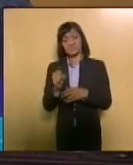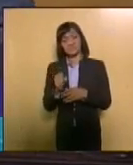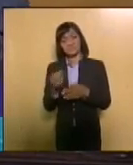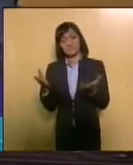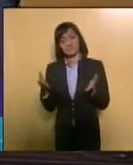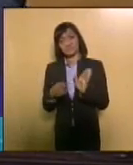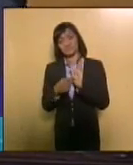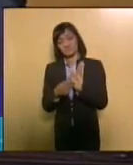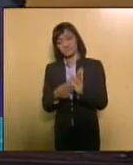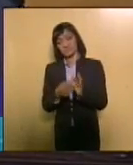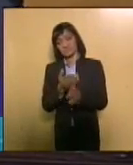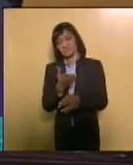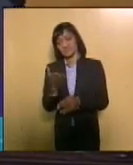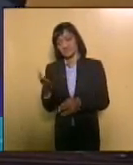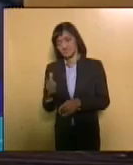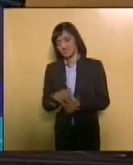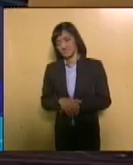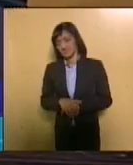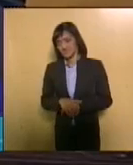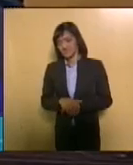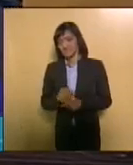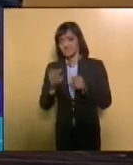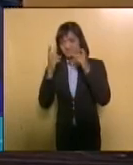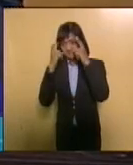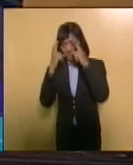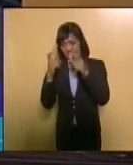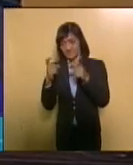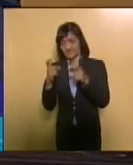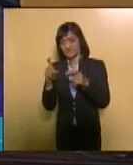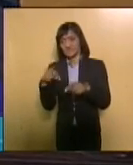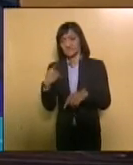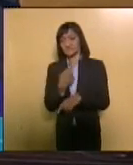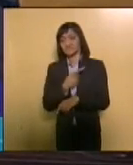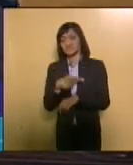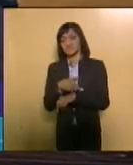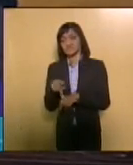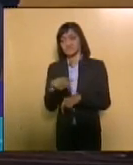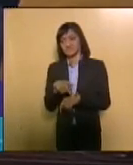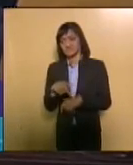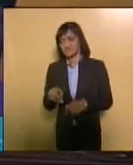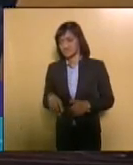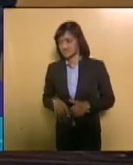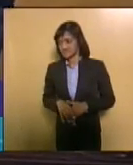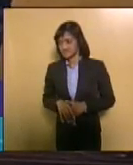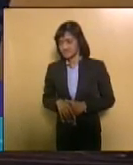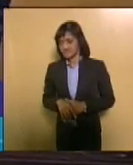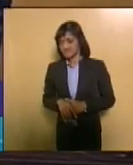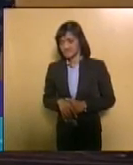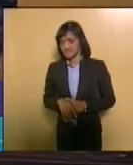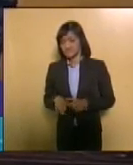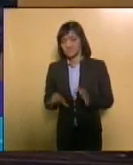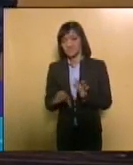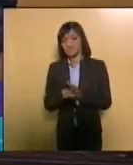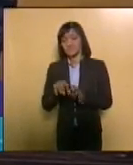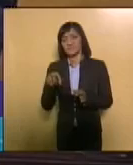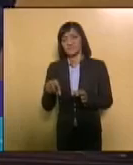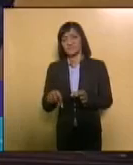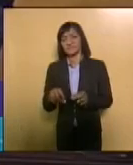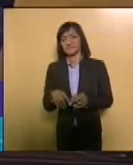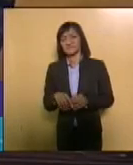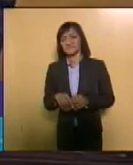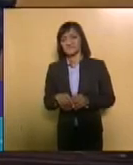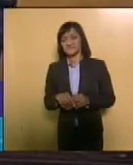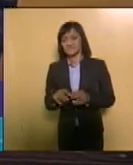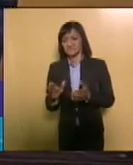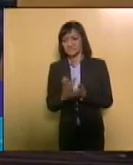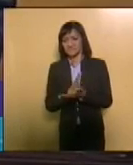mostrado estado altamente violento no nosso país e quando chegamos aqui pergunta alguém